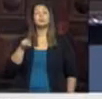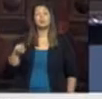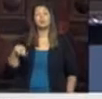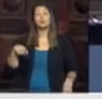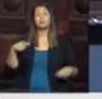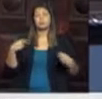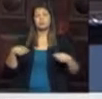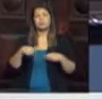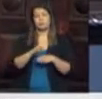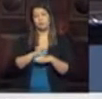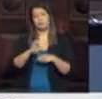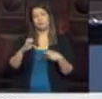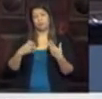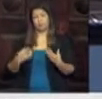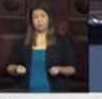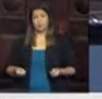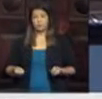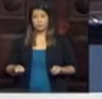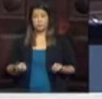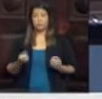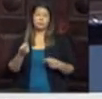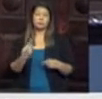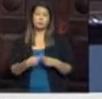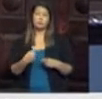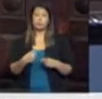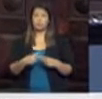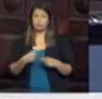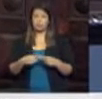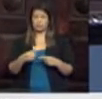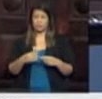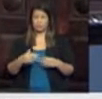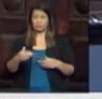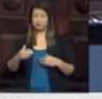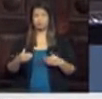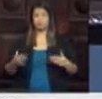excepcionalizado está, porque o próprio incentivo,